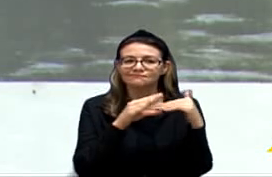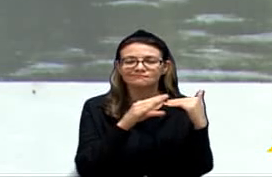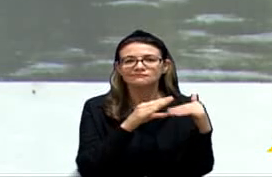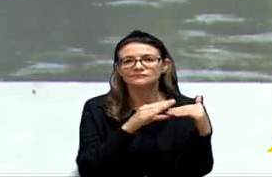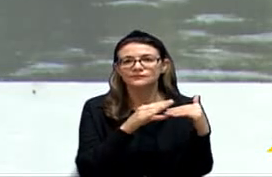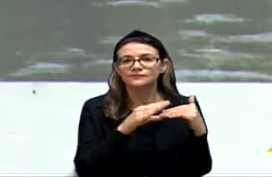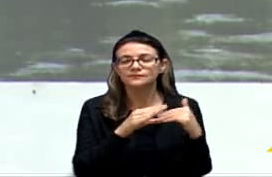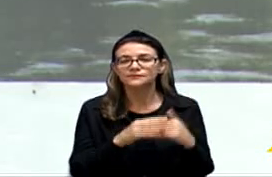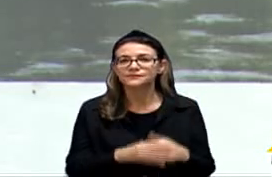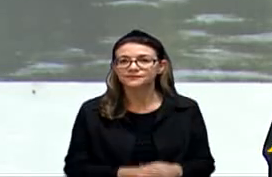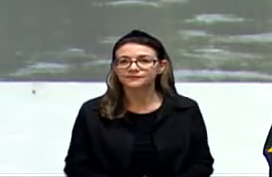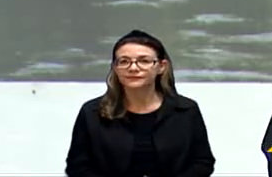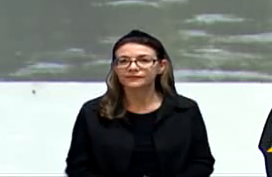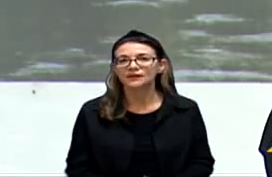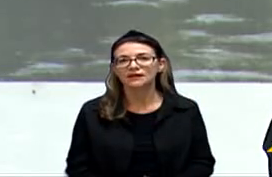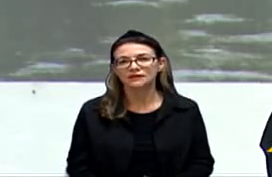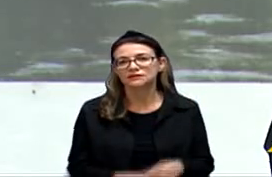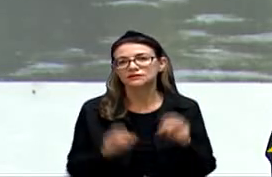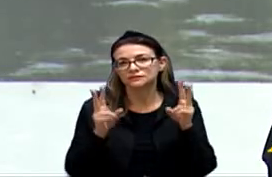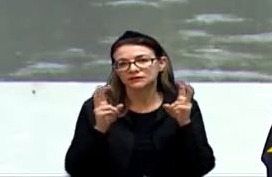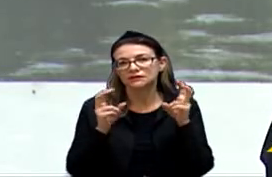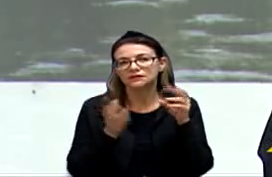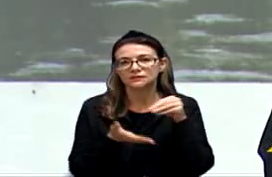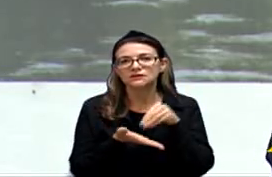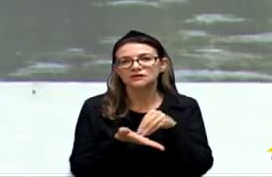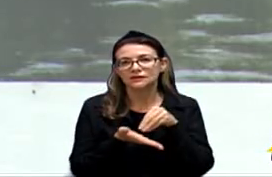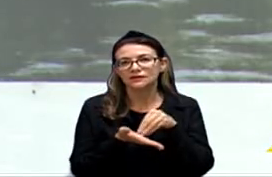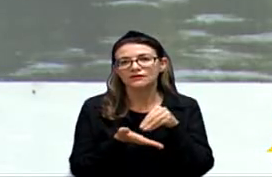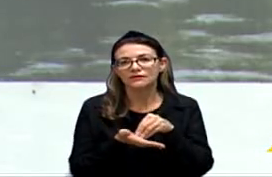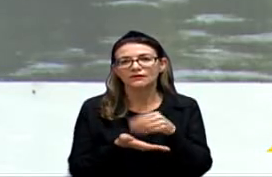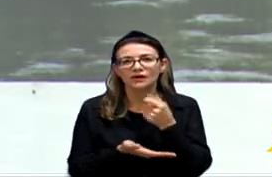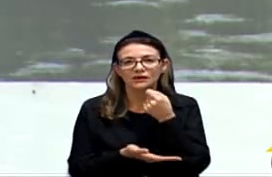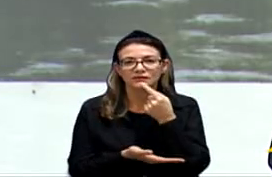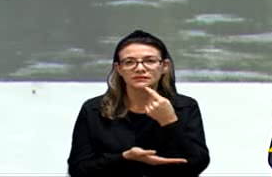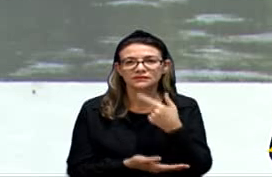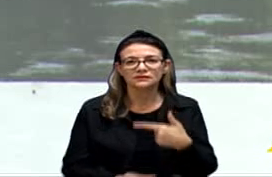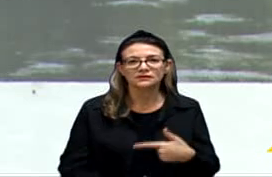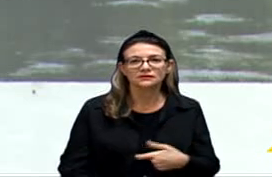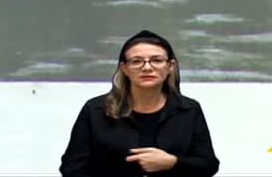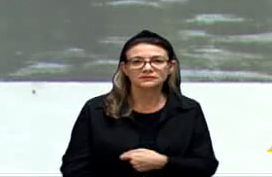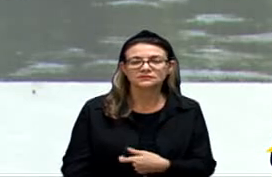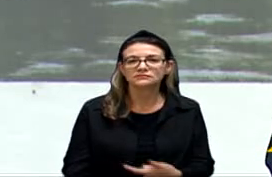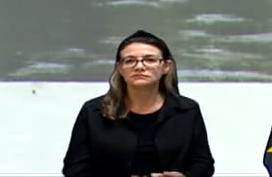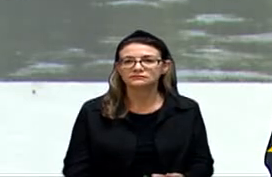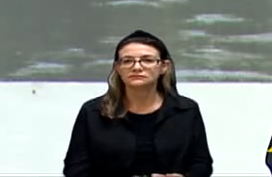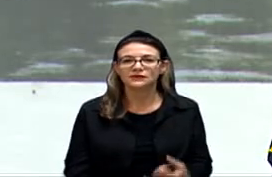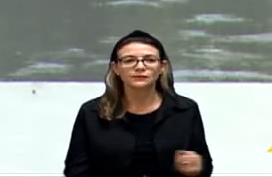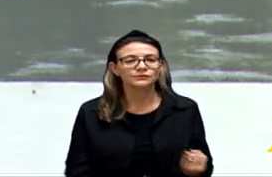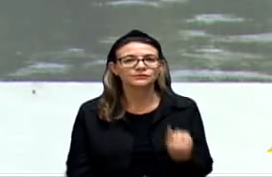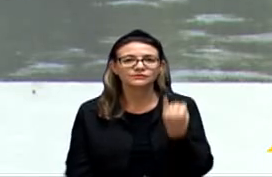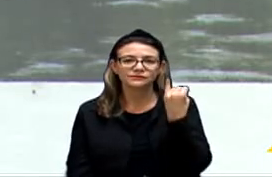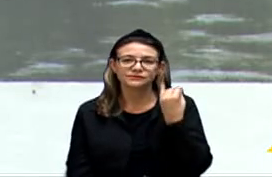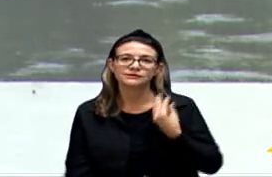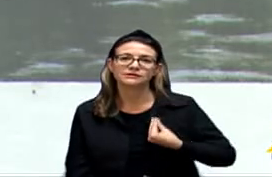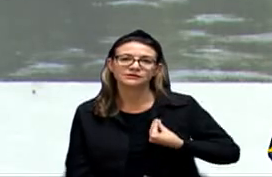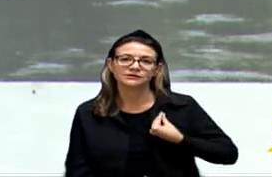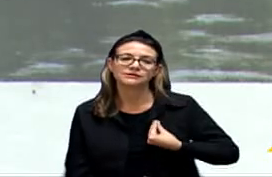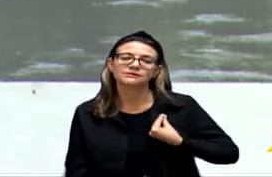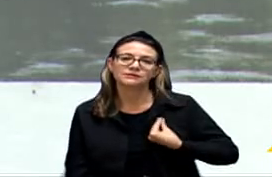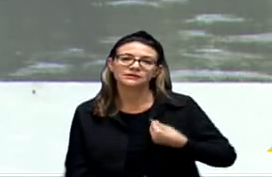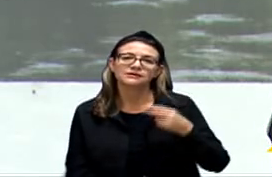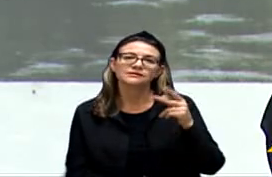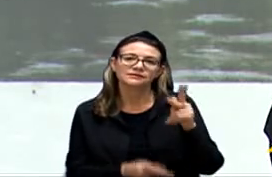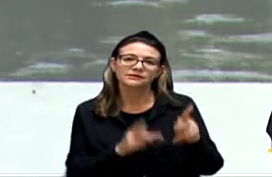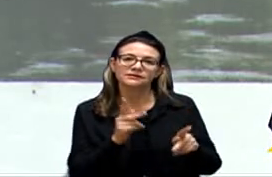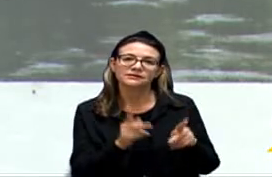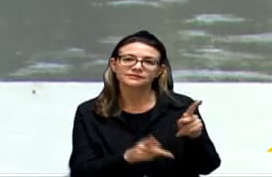outras situações a falta dessa medicação que é importantíssima para sobrevivên do Cidão então do ser